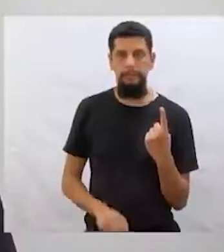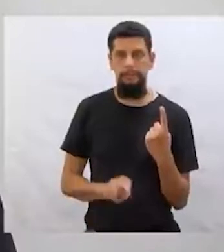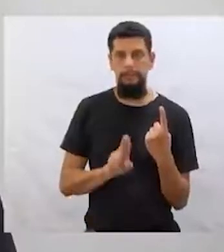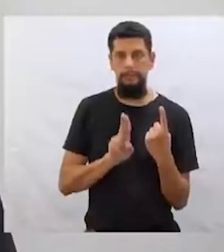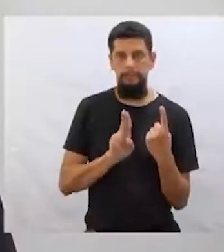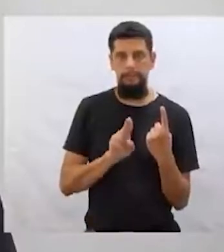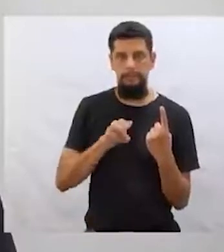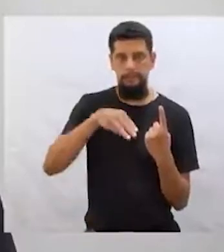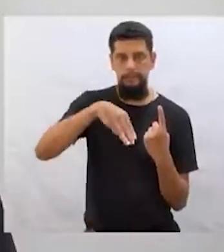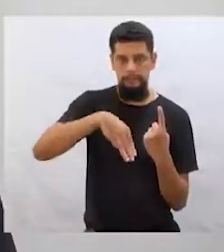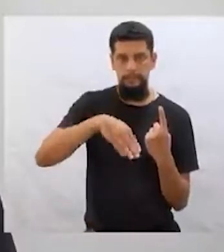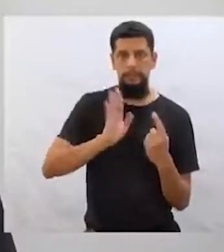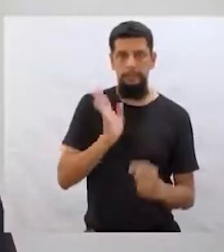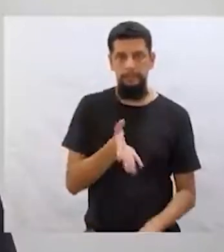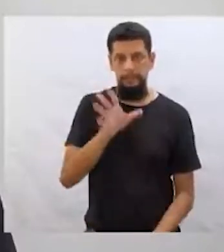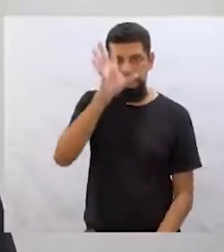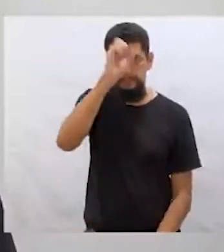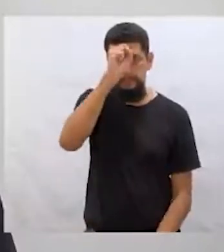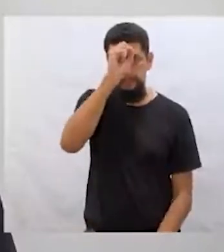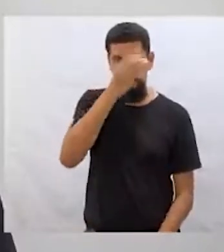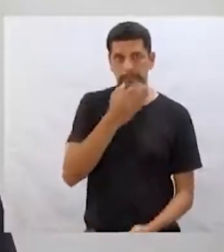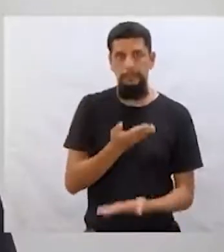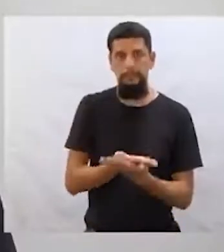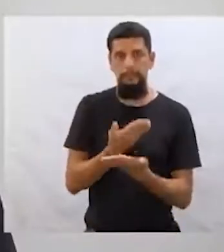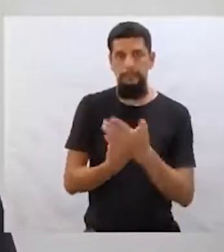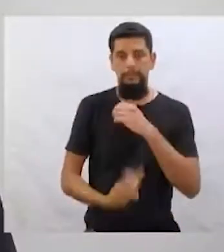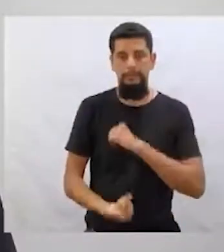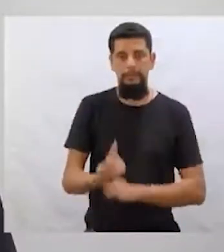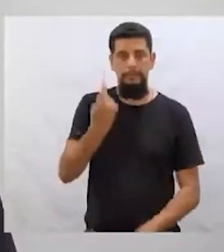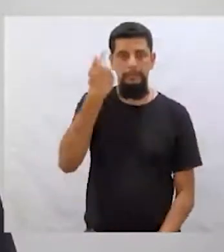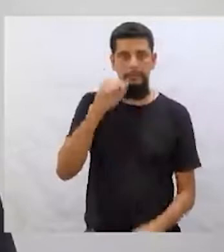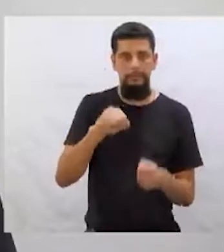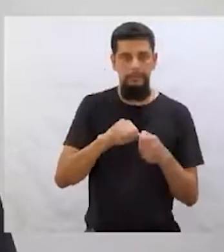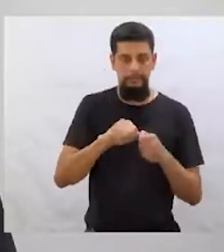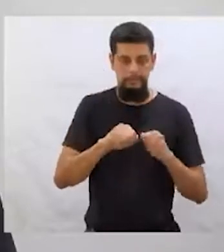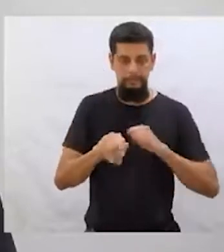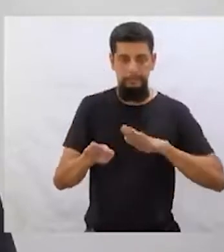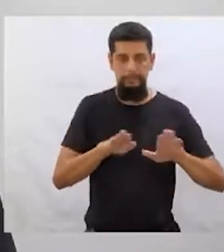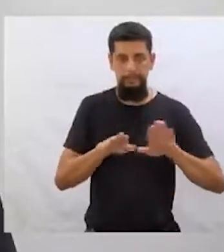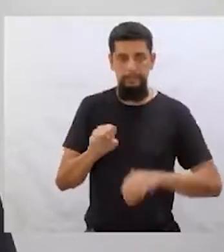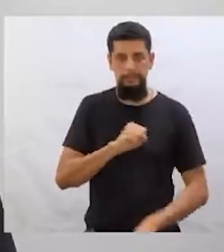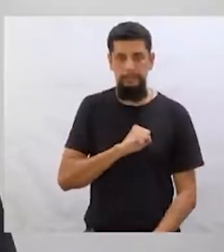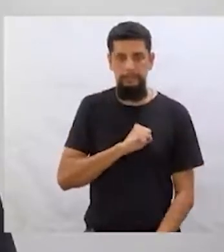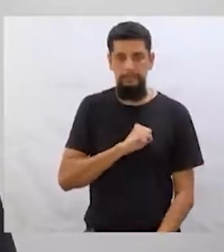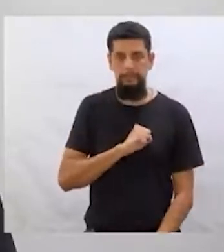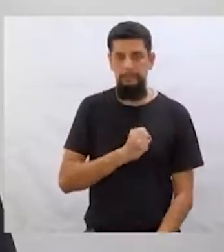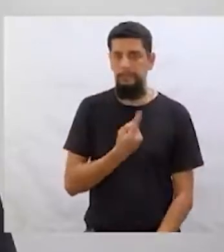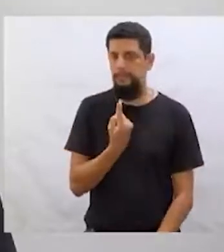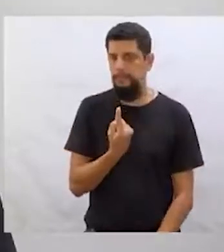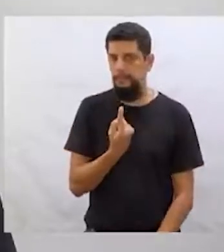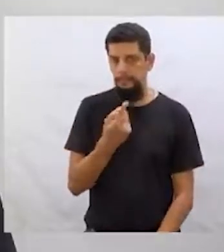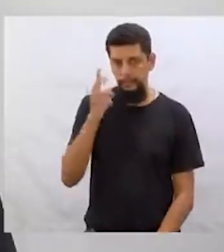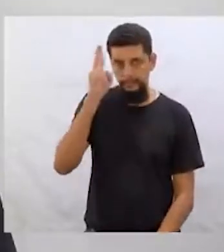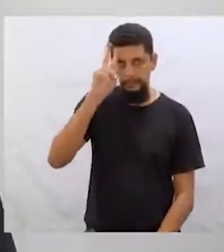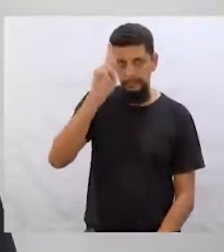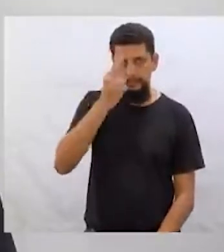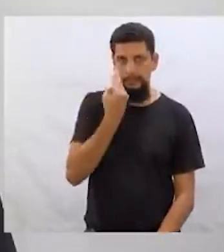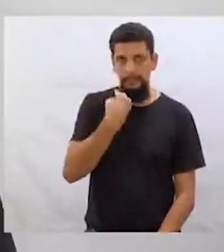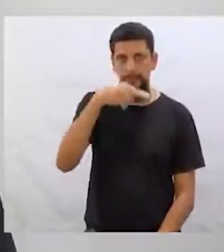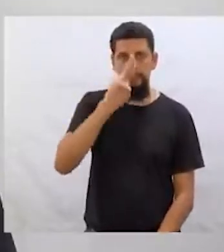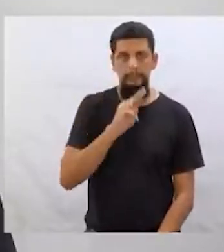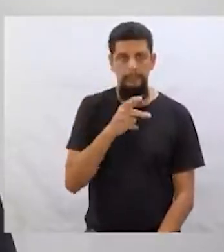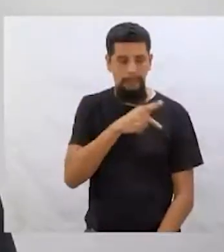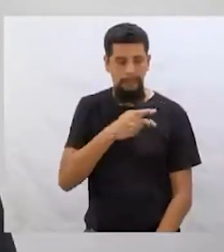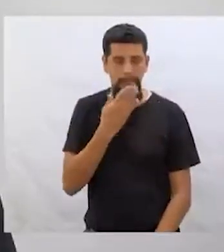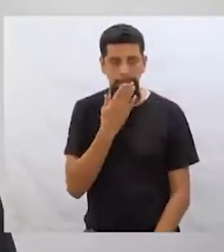1. Esse número 1 aqui nós já aprendemos, né? Fazer o traçado do número 1. E lembra dos palitos